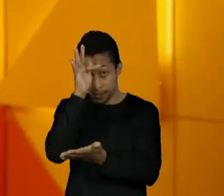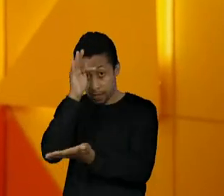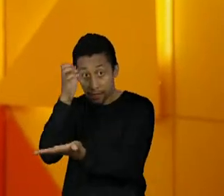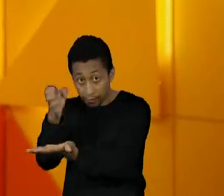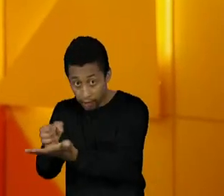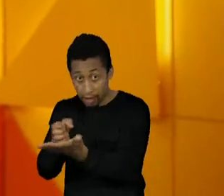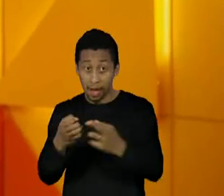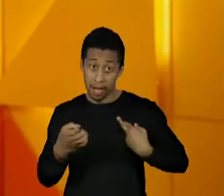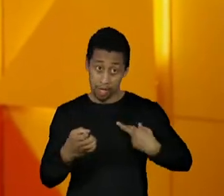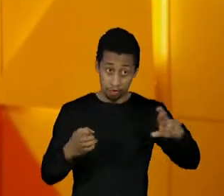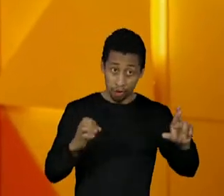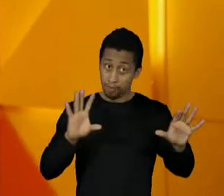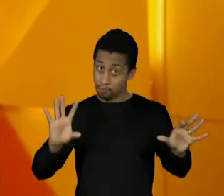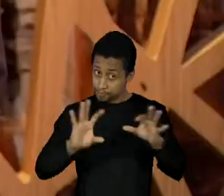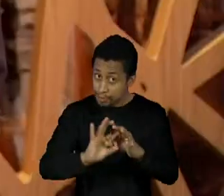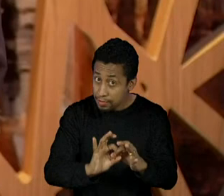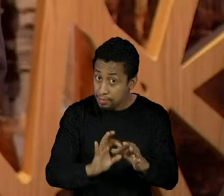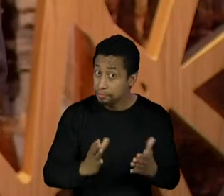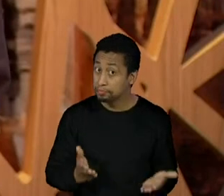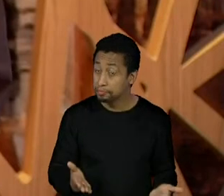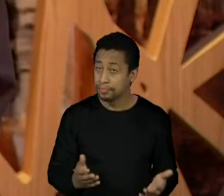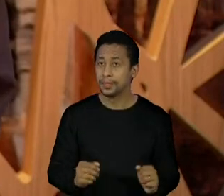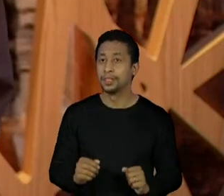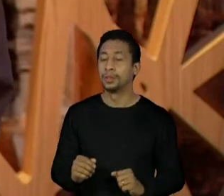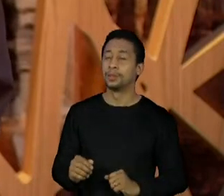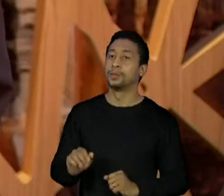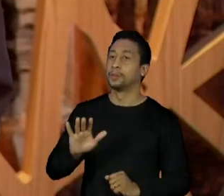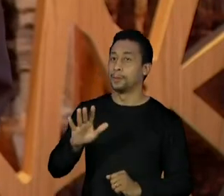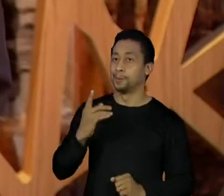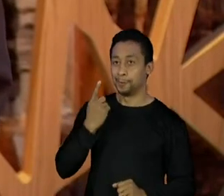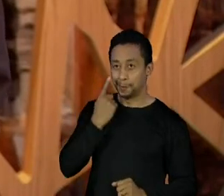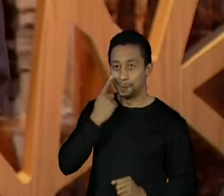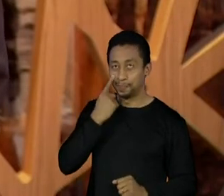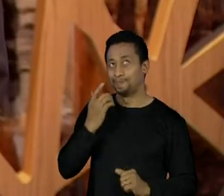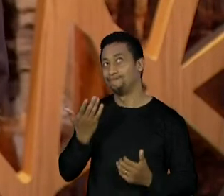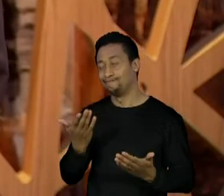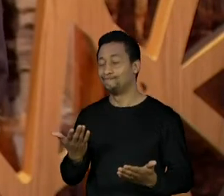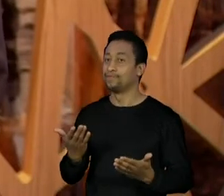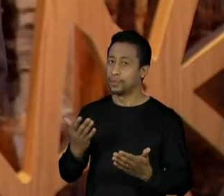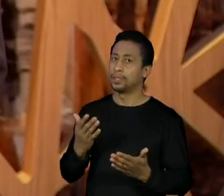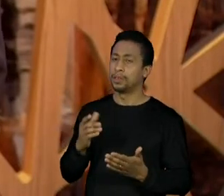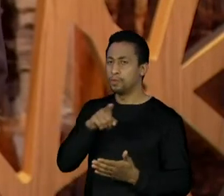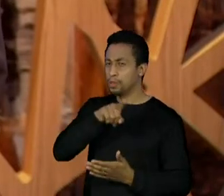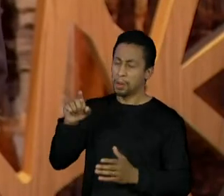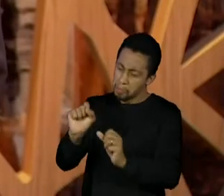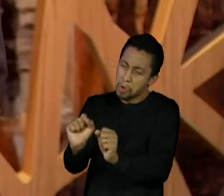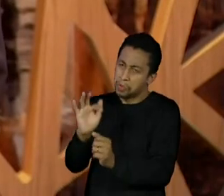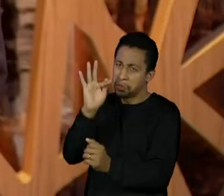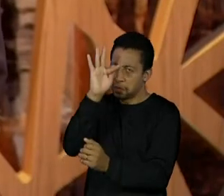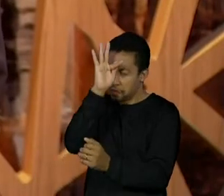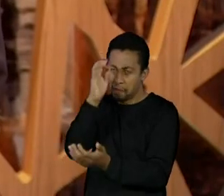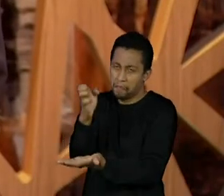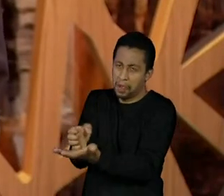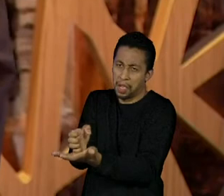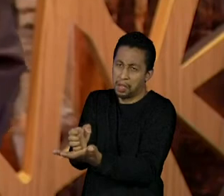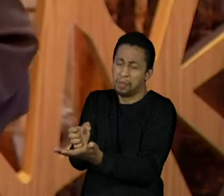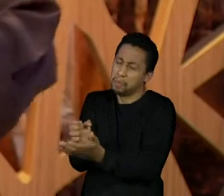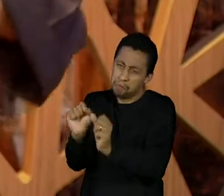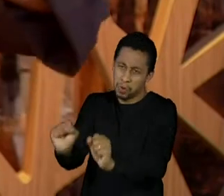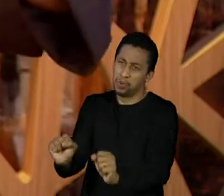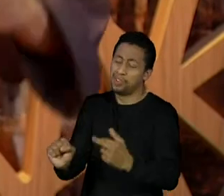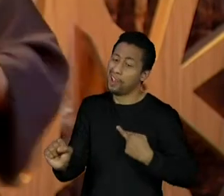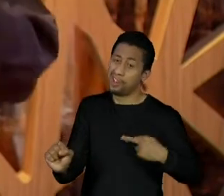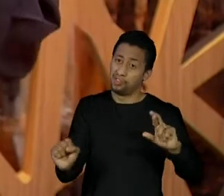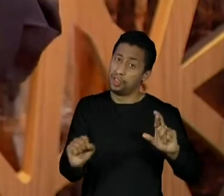religião são inseparáveis? Olha só, é possível plenamente você ter fé. E é possível a religião ser